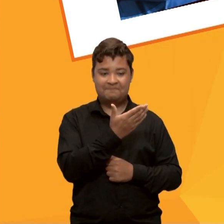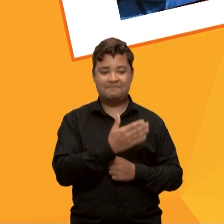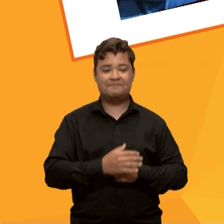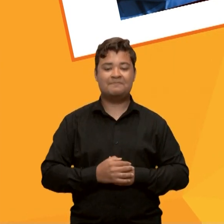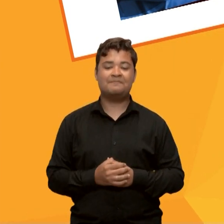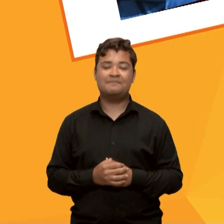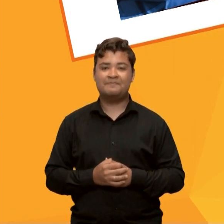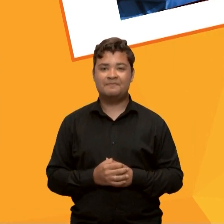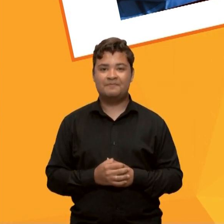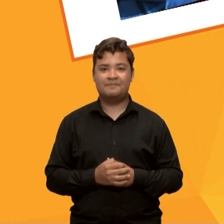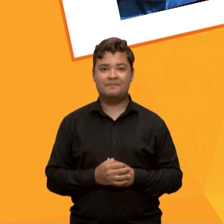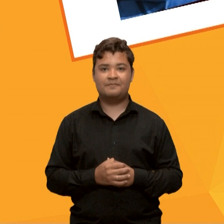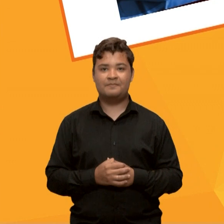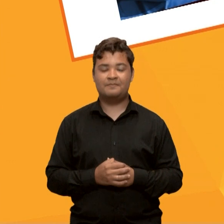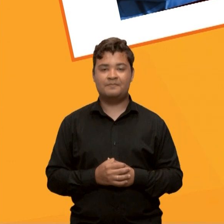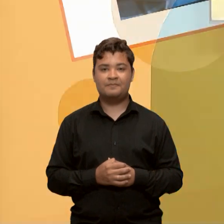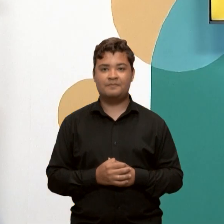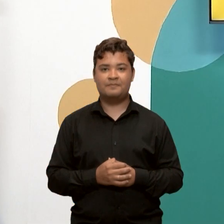prai.ufg.br.